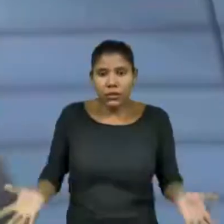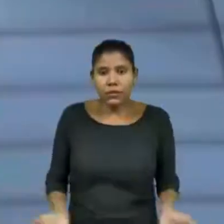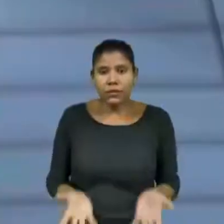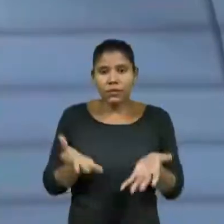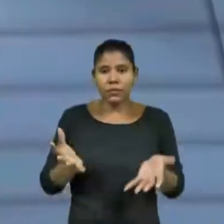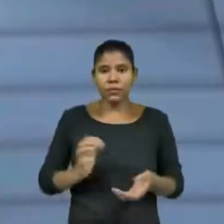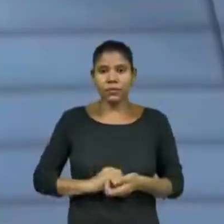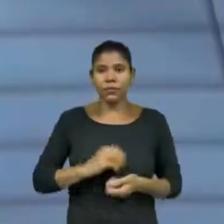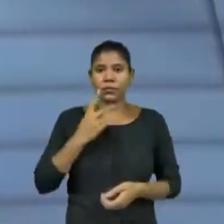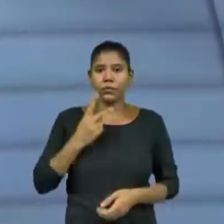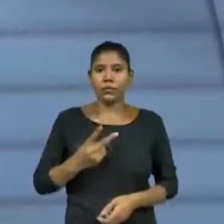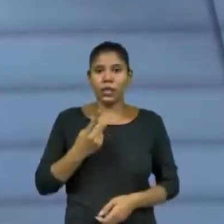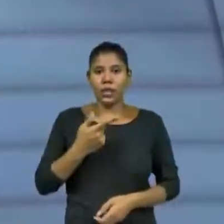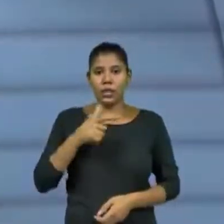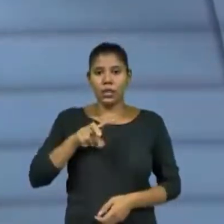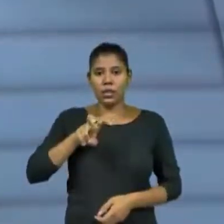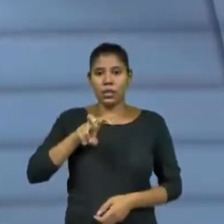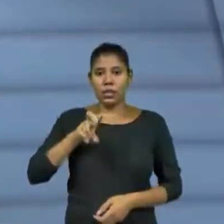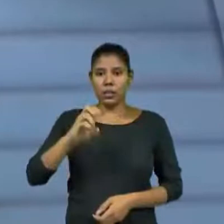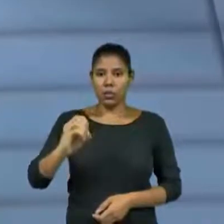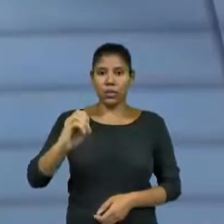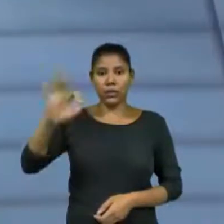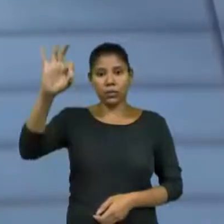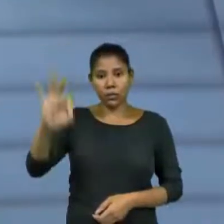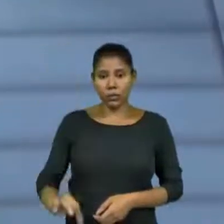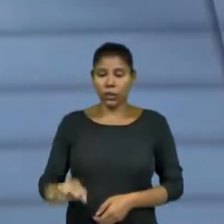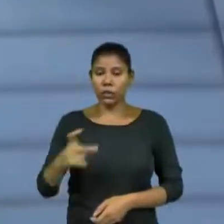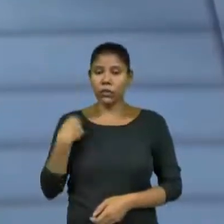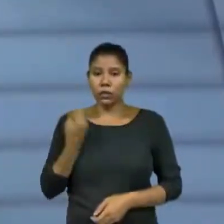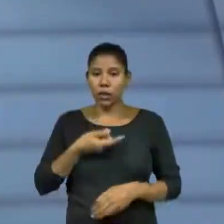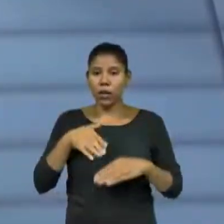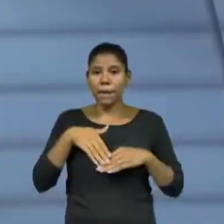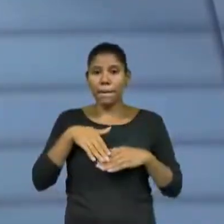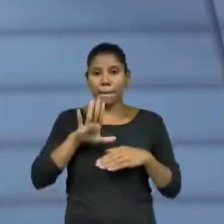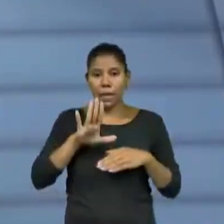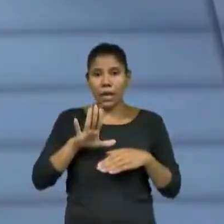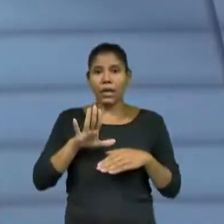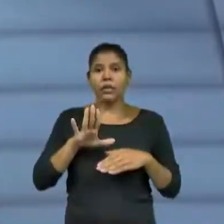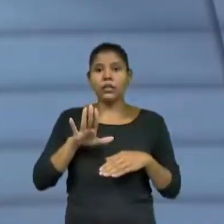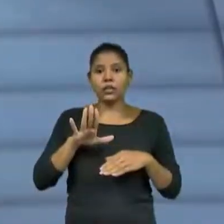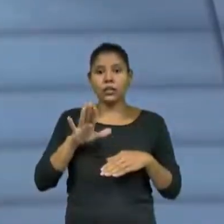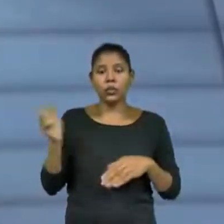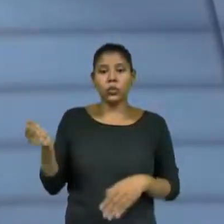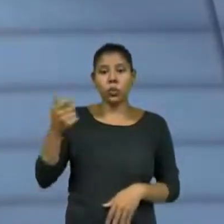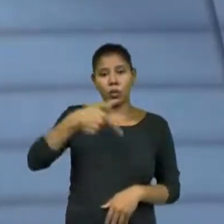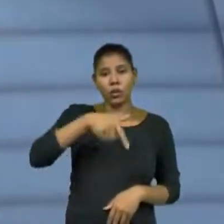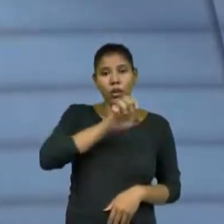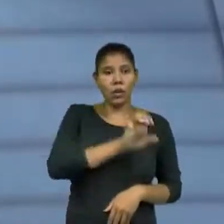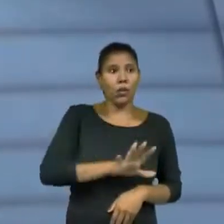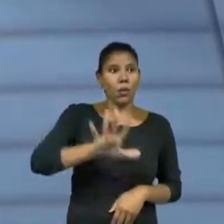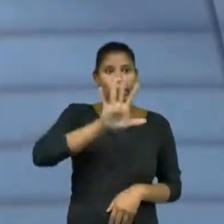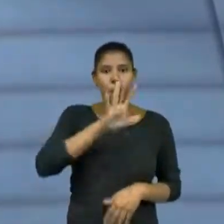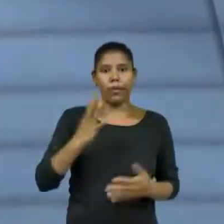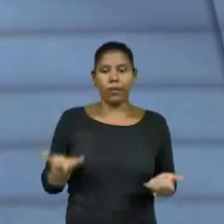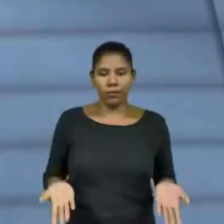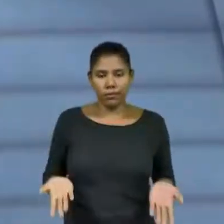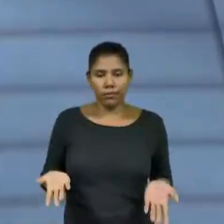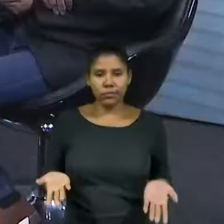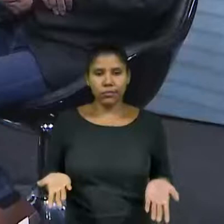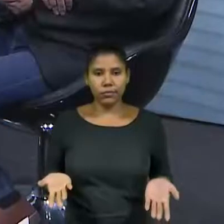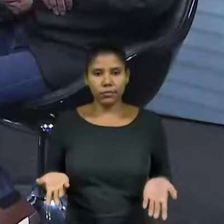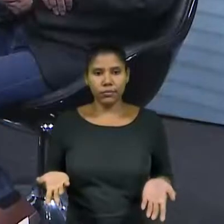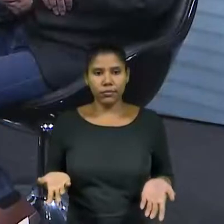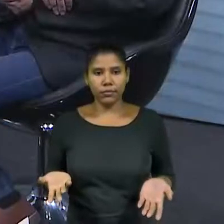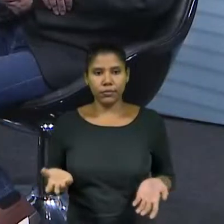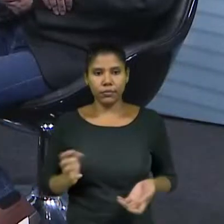disse, 50% nós somos mais produtivos na energia eólica no mar do que a Europa. Por que não implantar? Joaquim, eu lembrar, o